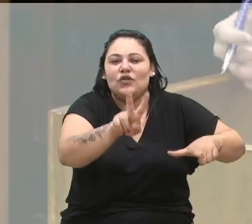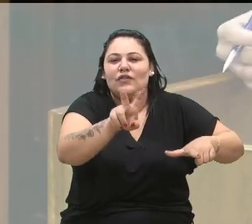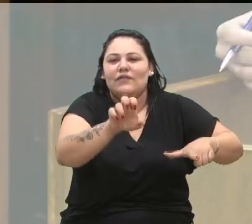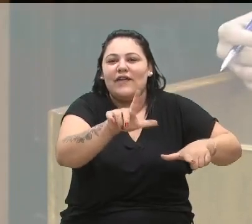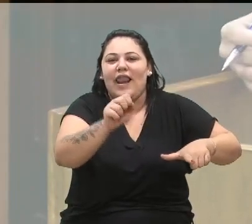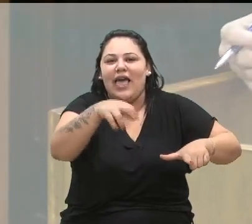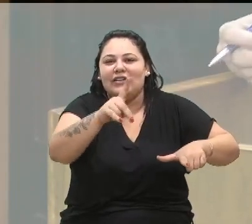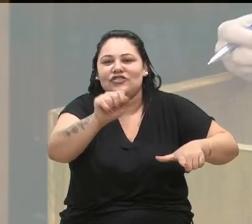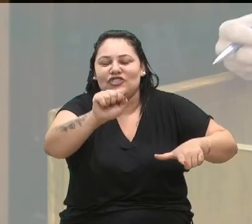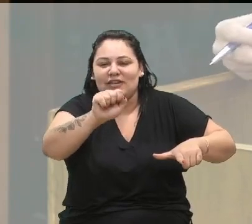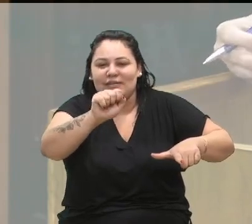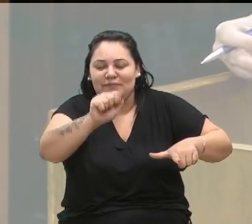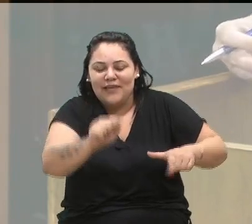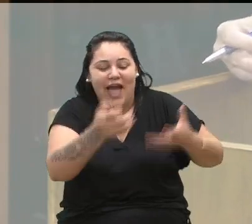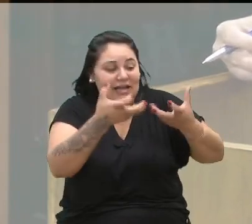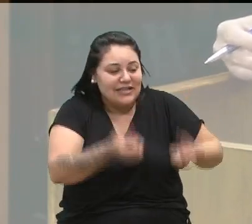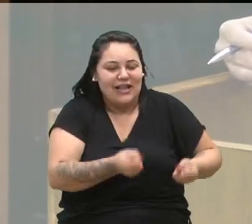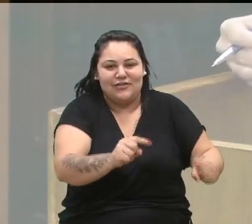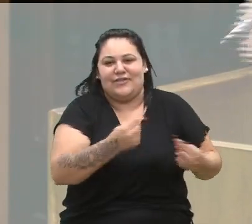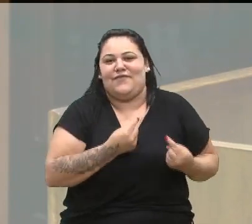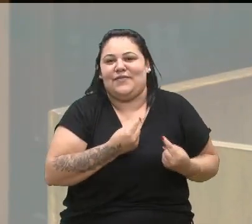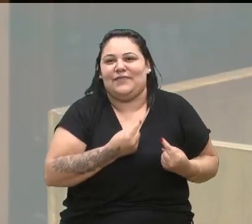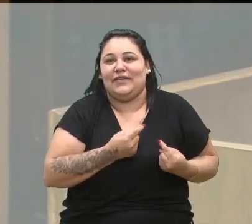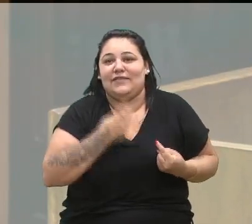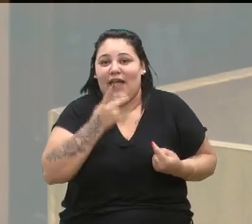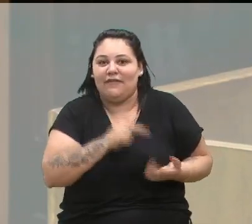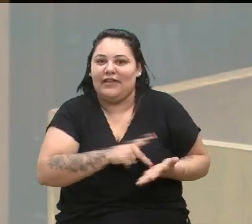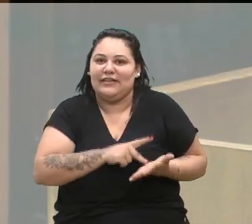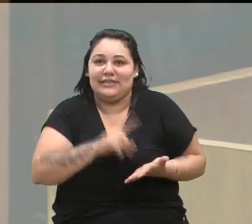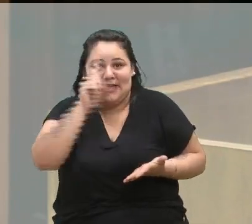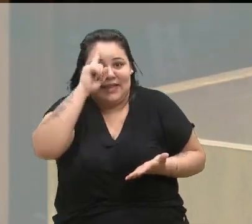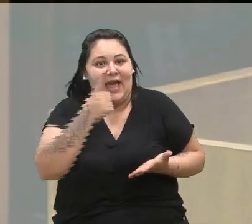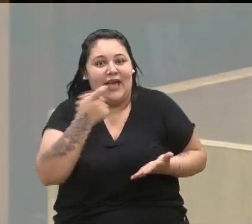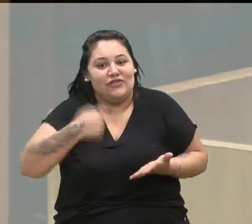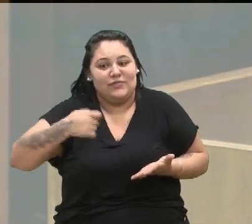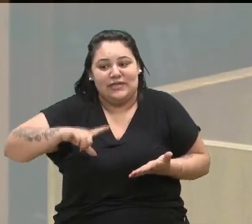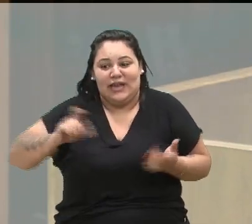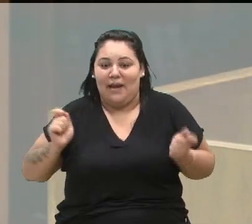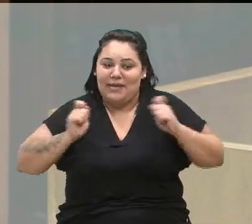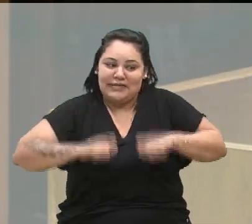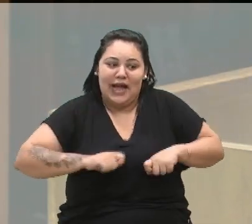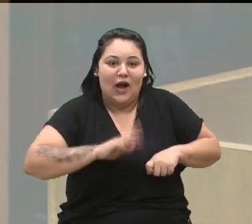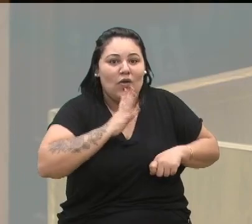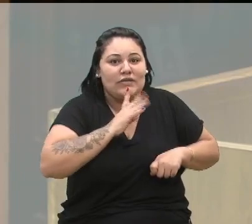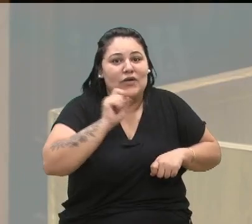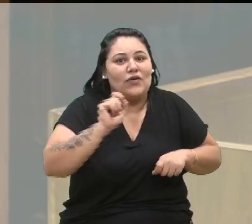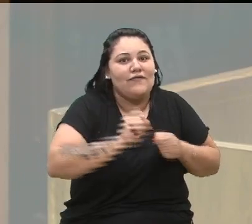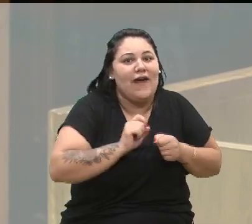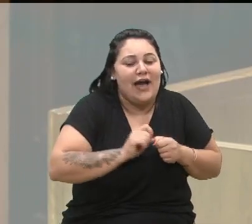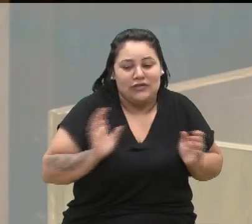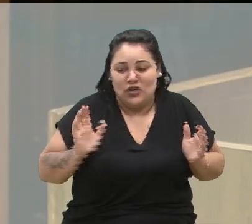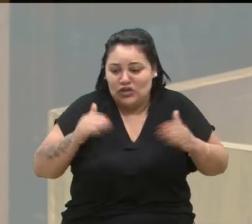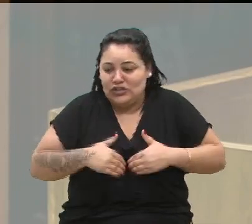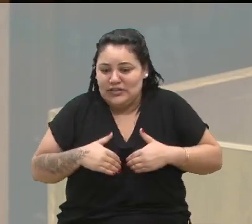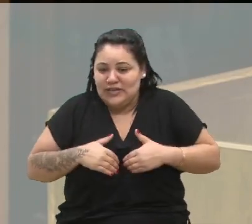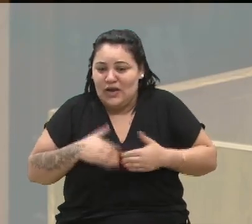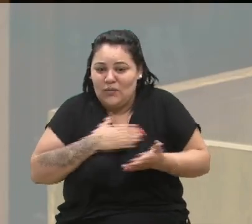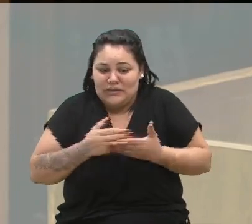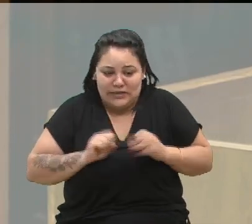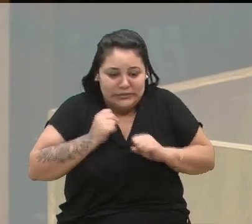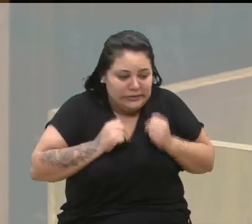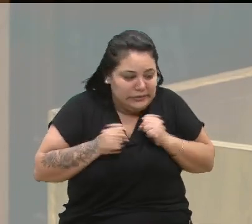procurou eles para levar essa ideia. Eles disseram, Tati, a gente precisa se capacitar, precisa conhecer o que faz um autista entrar em crise. E